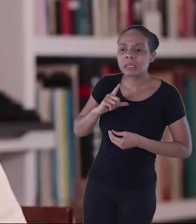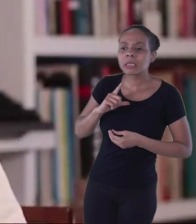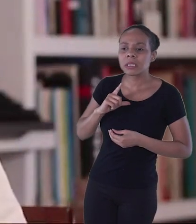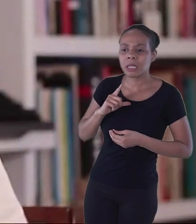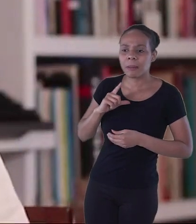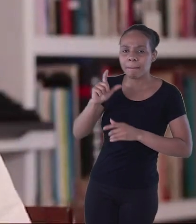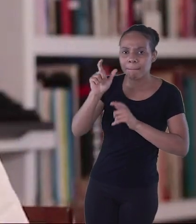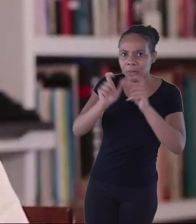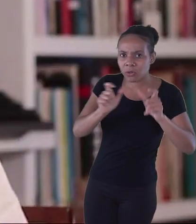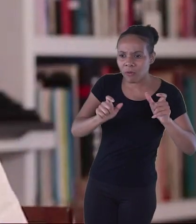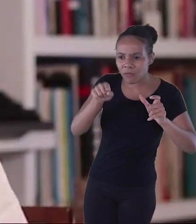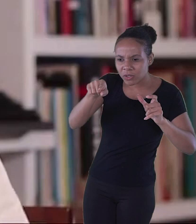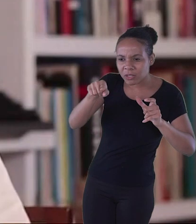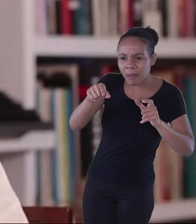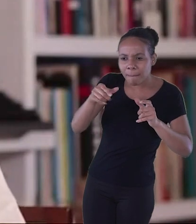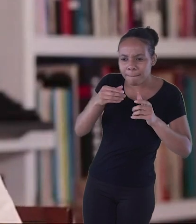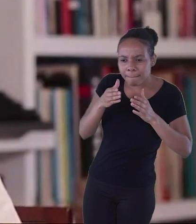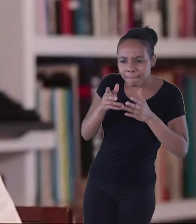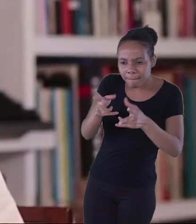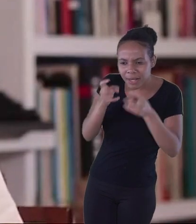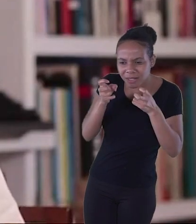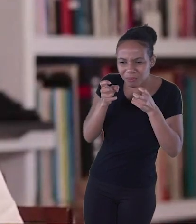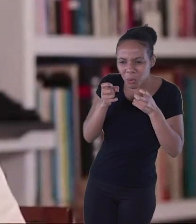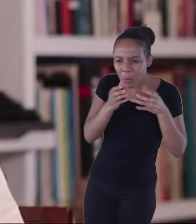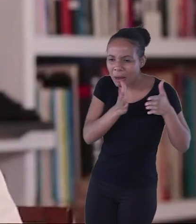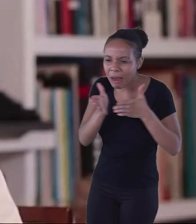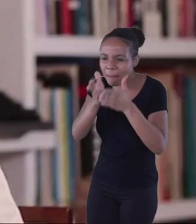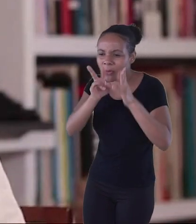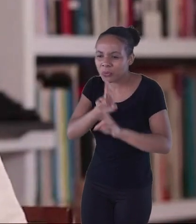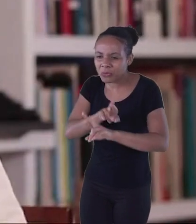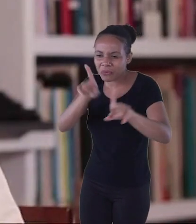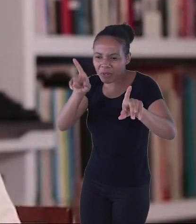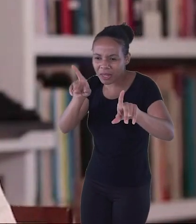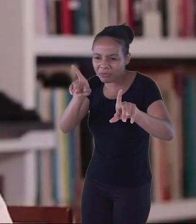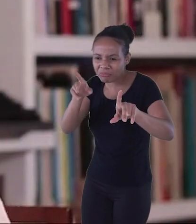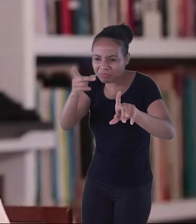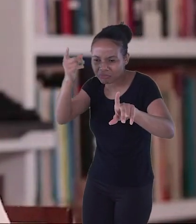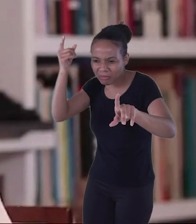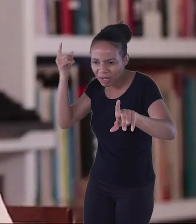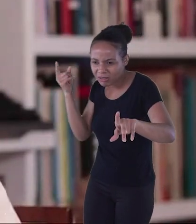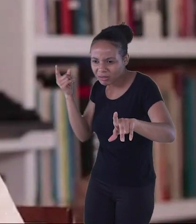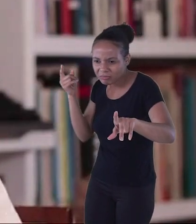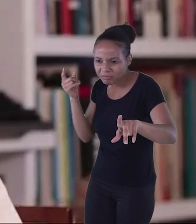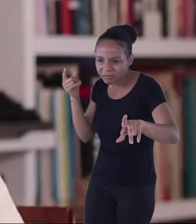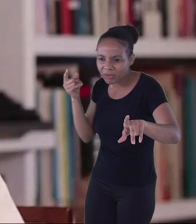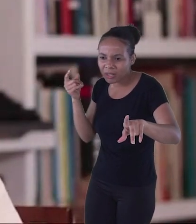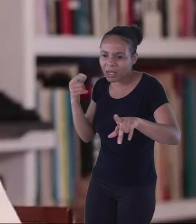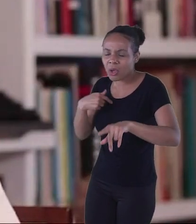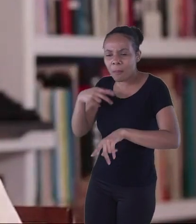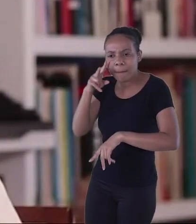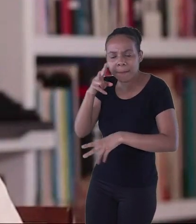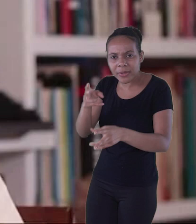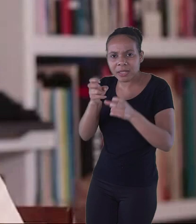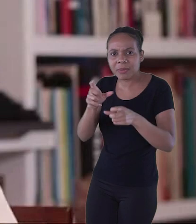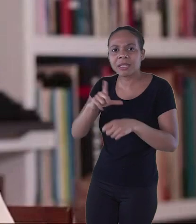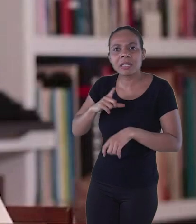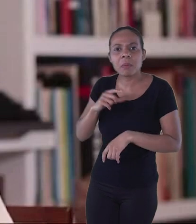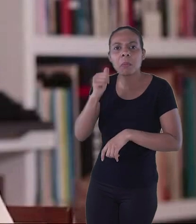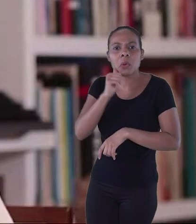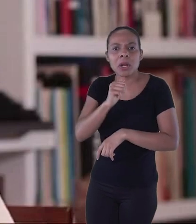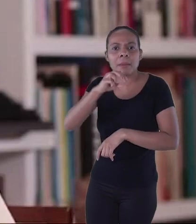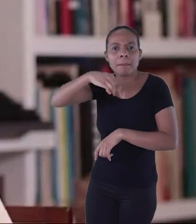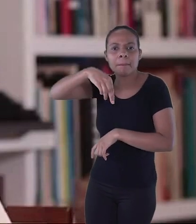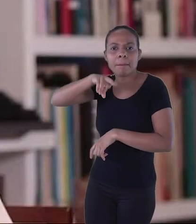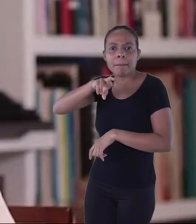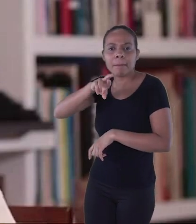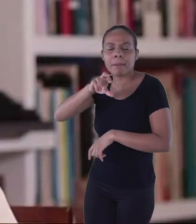vista do que a história conta e do que está aqui? Por exemplo, eu vi que tem Marielle, né? Aí, como o Flávio disse, trouxe para o